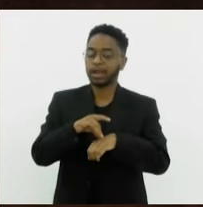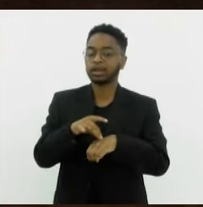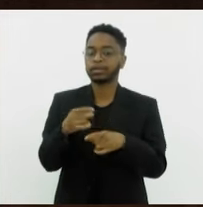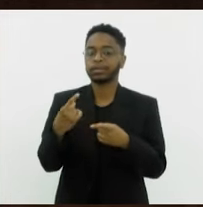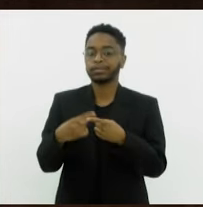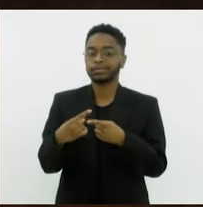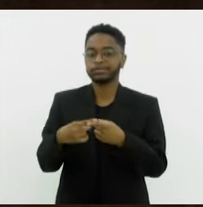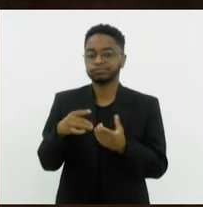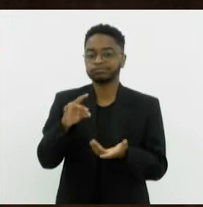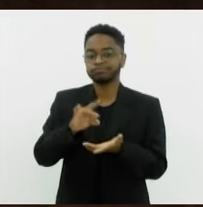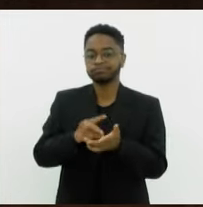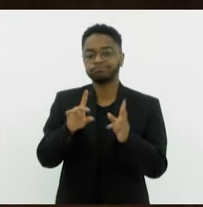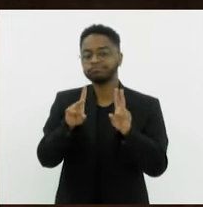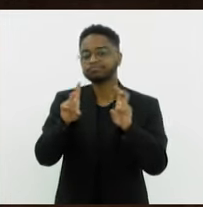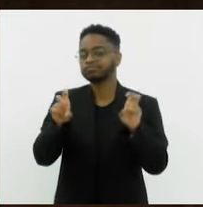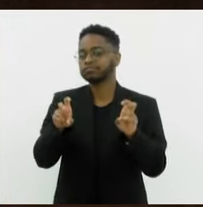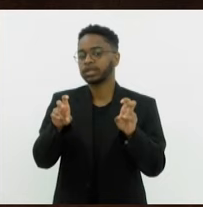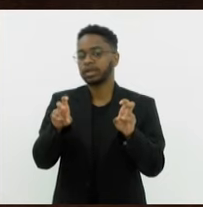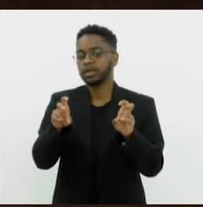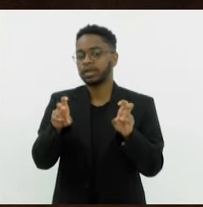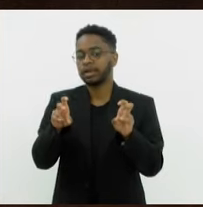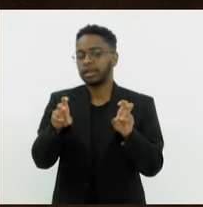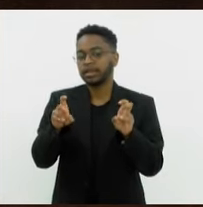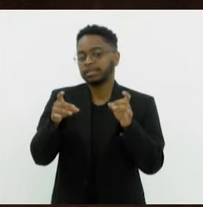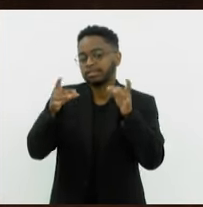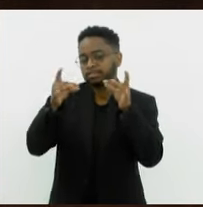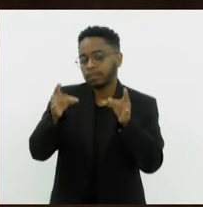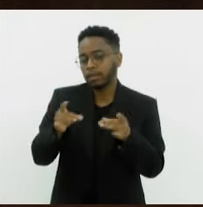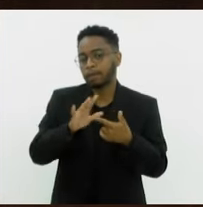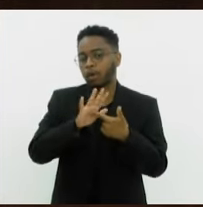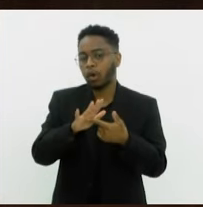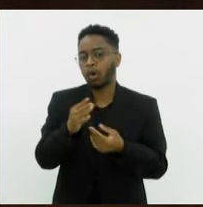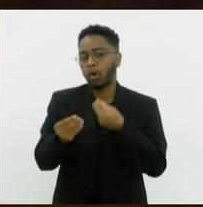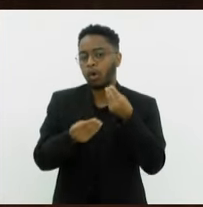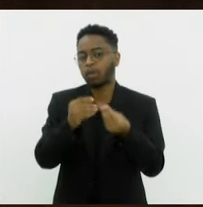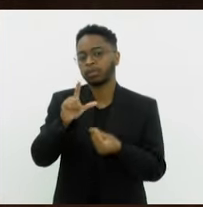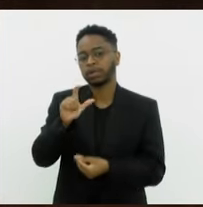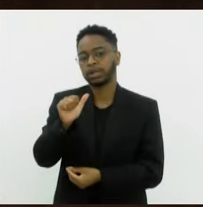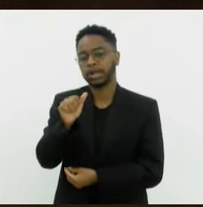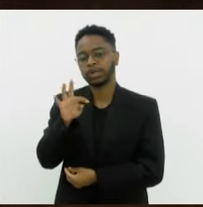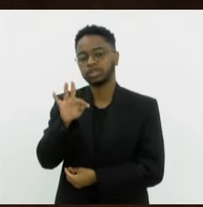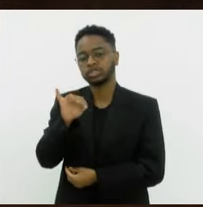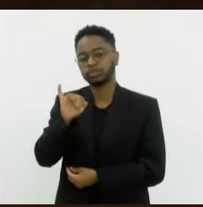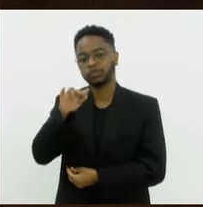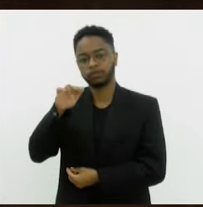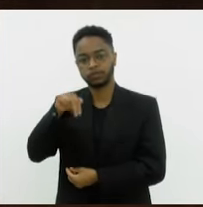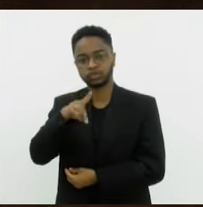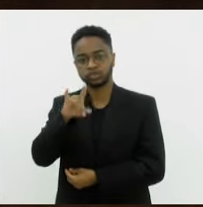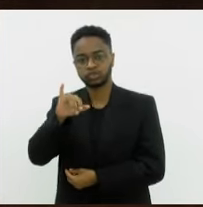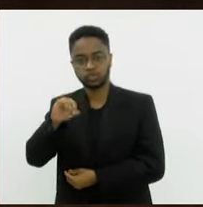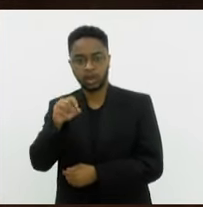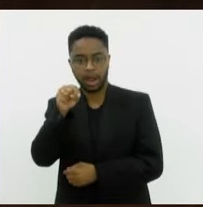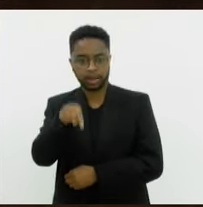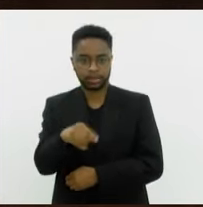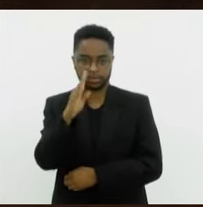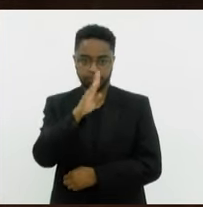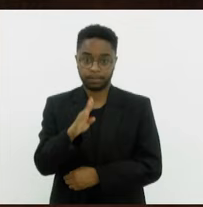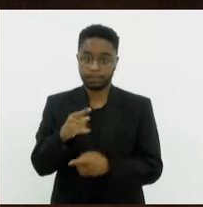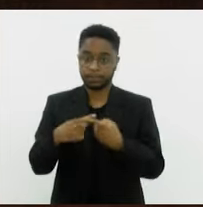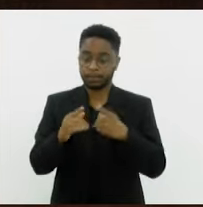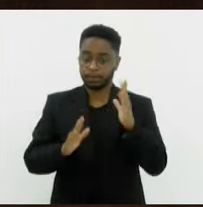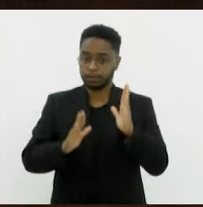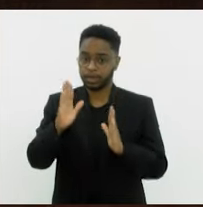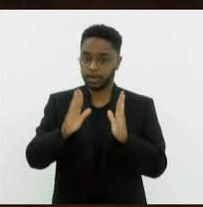é um elemento muito específico do que representa o grande latifundiário no nosso país, porque era exatamente naquele momento de